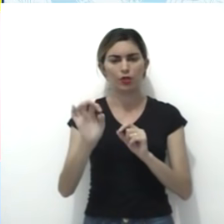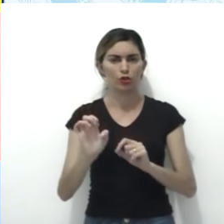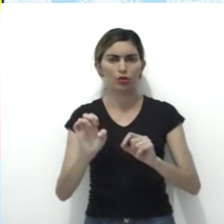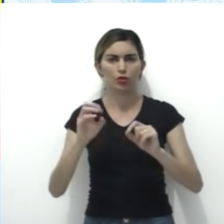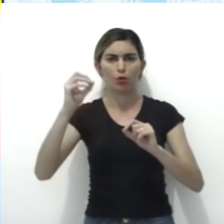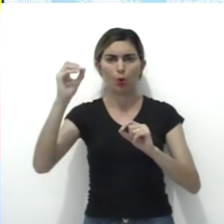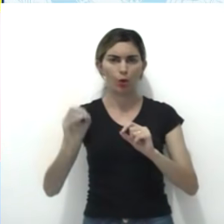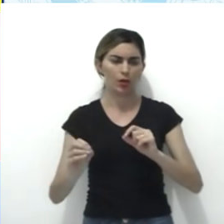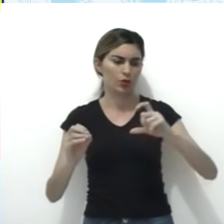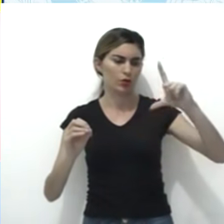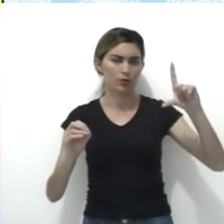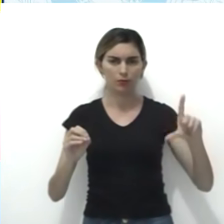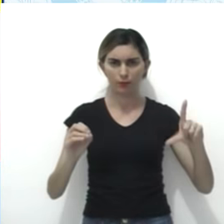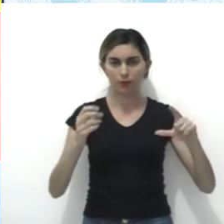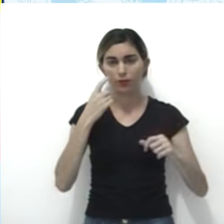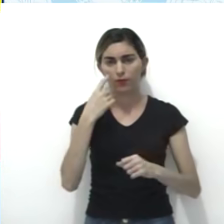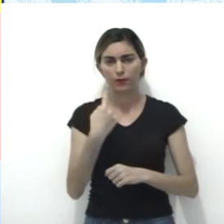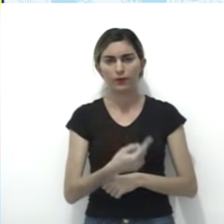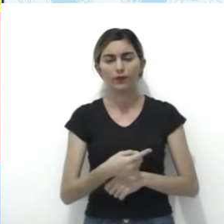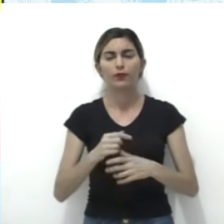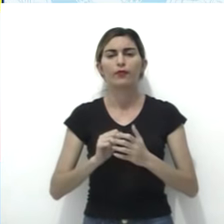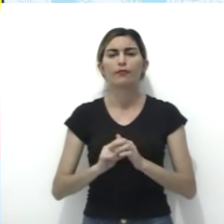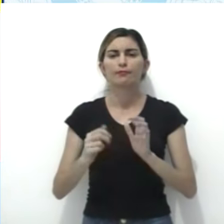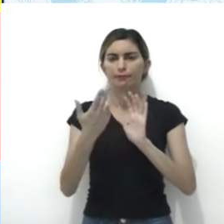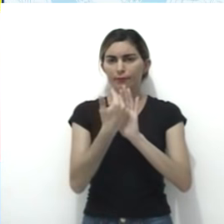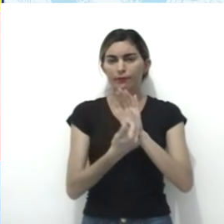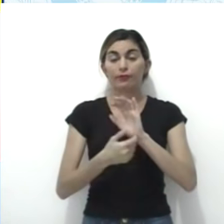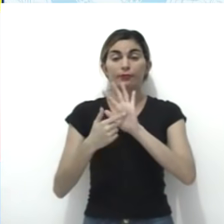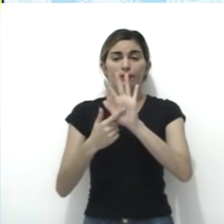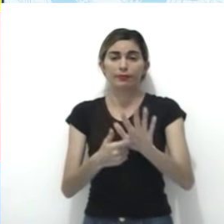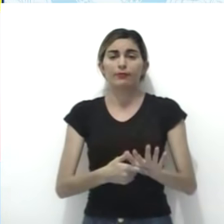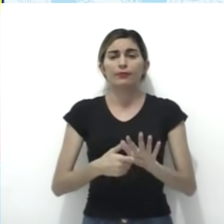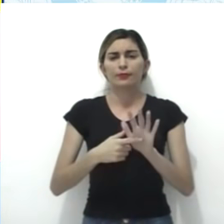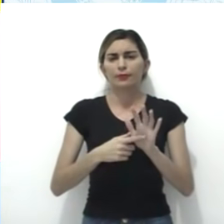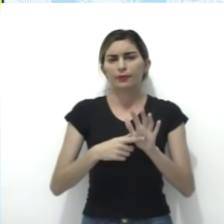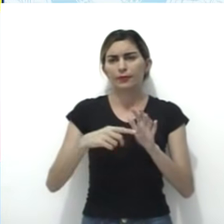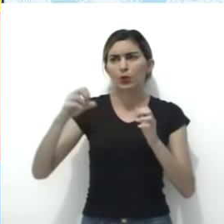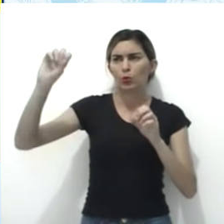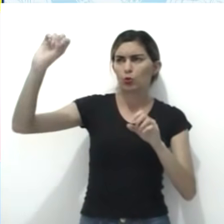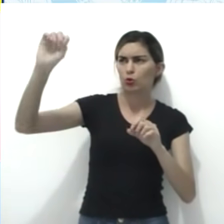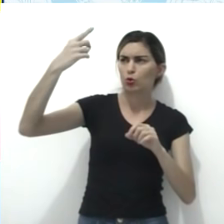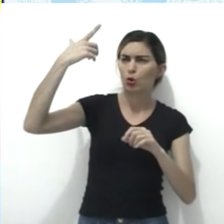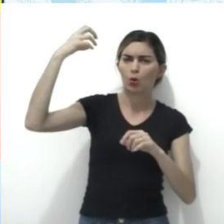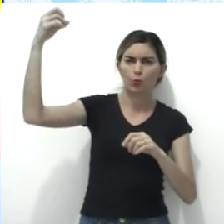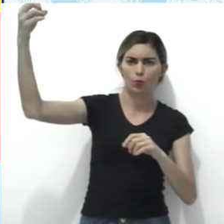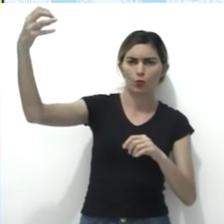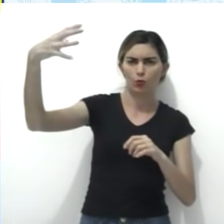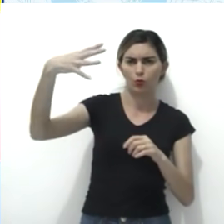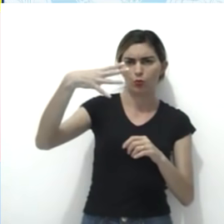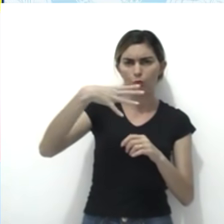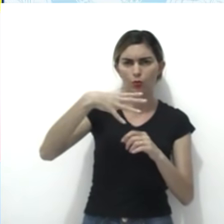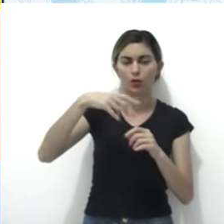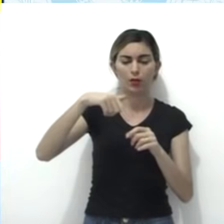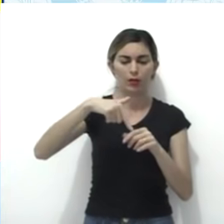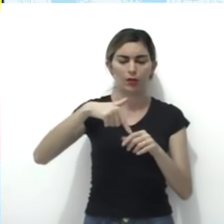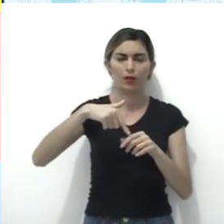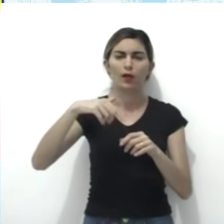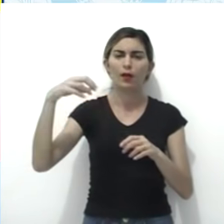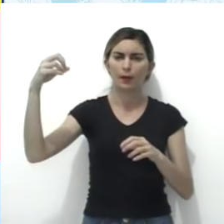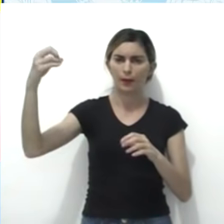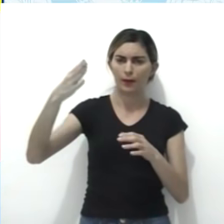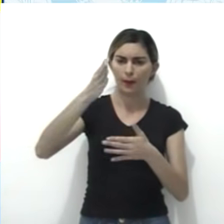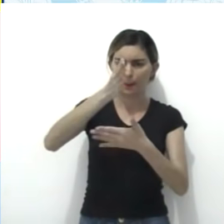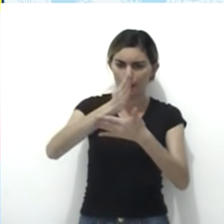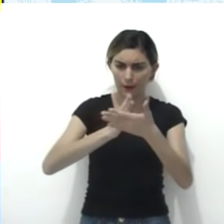oeste para leste na imagem nós observamos né que os raios solares emitidos